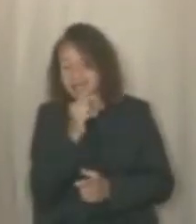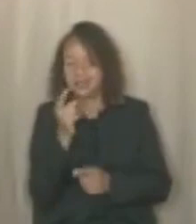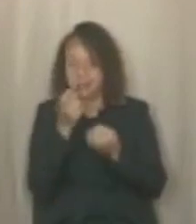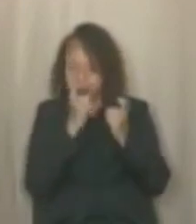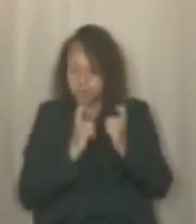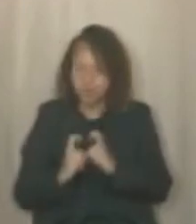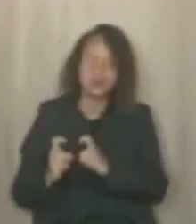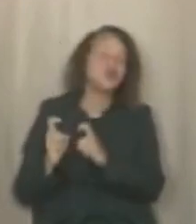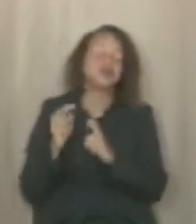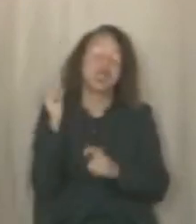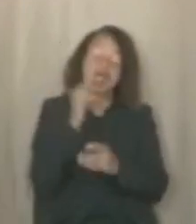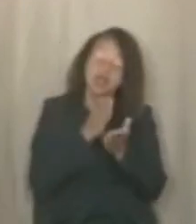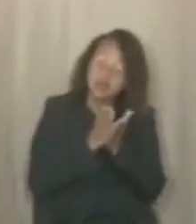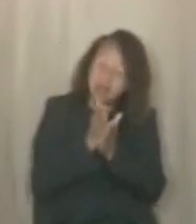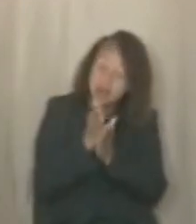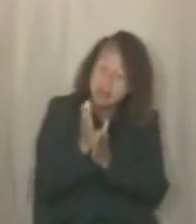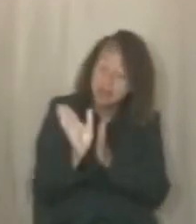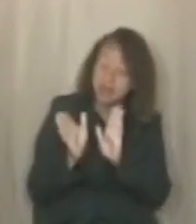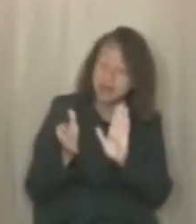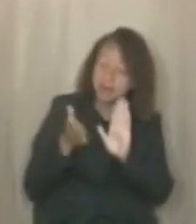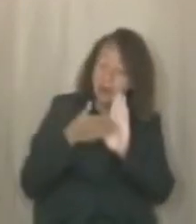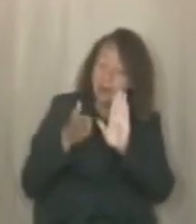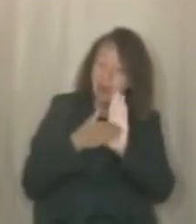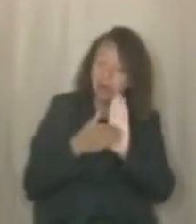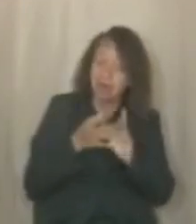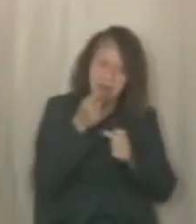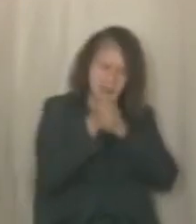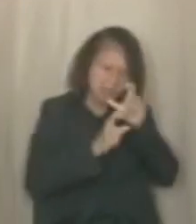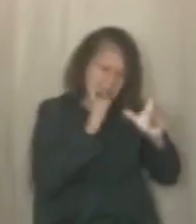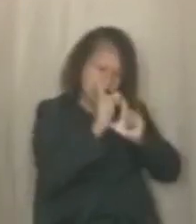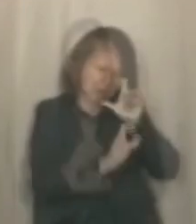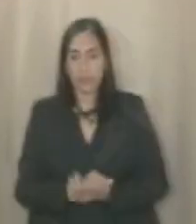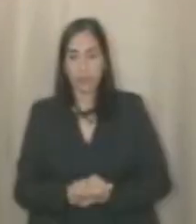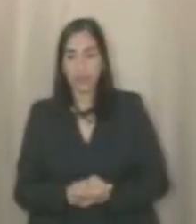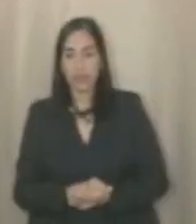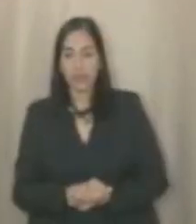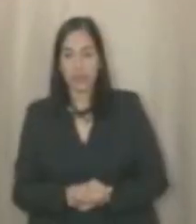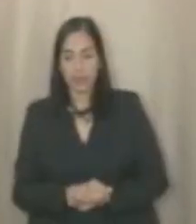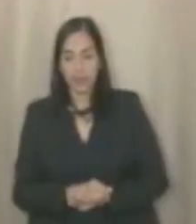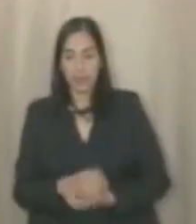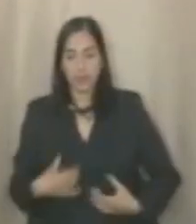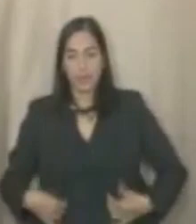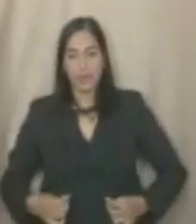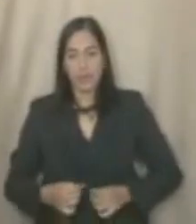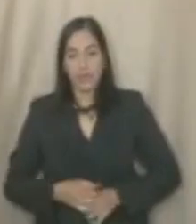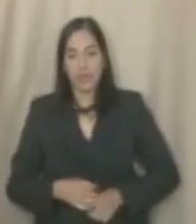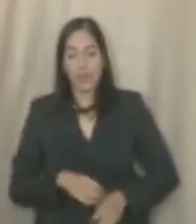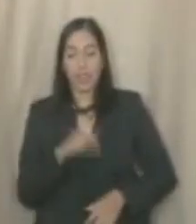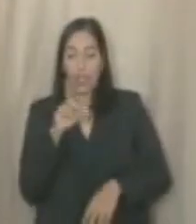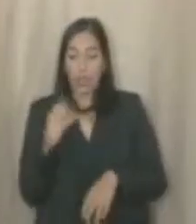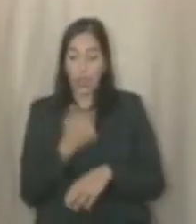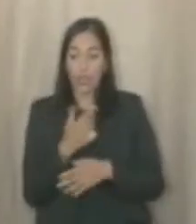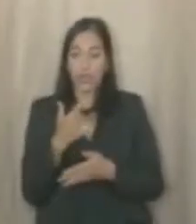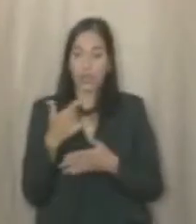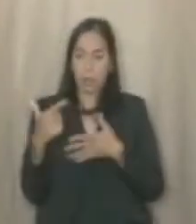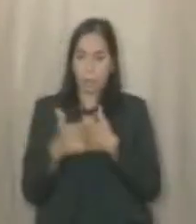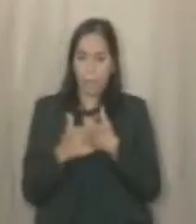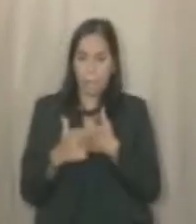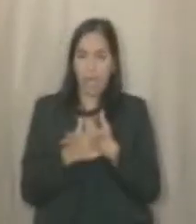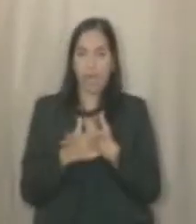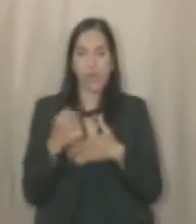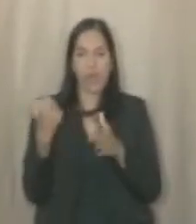discurso é esse o caminho propositivo não é a crítica pela crítica é nosso dever cobrar a